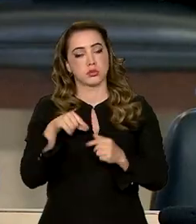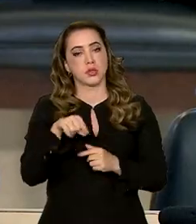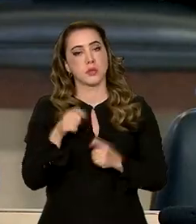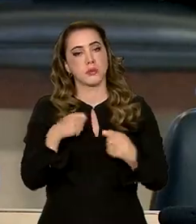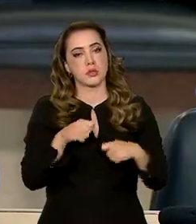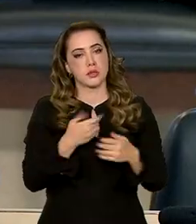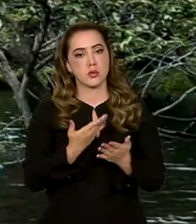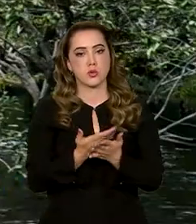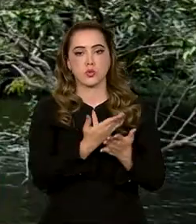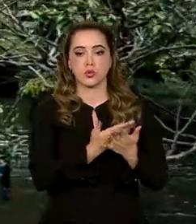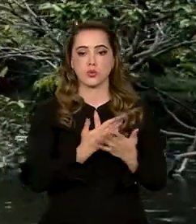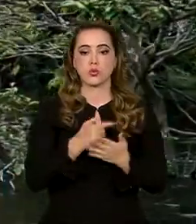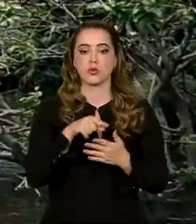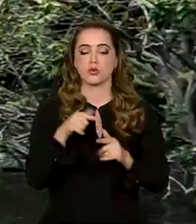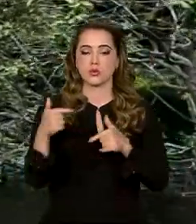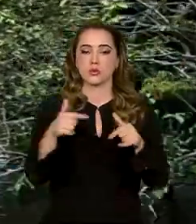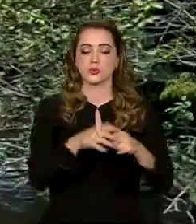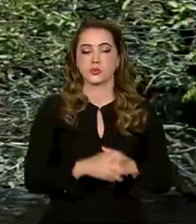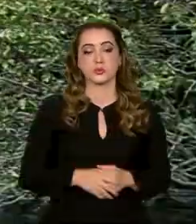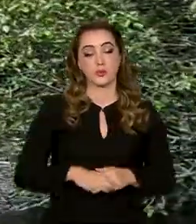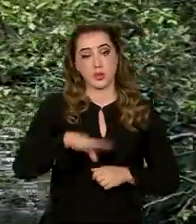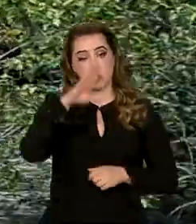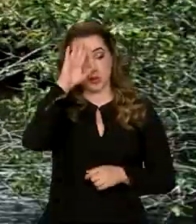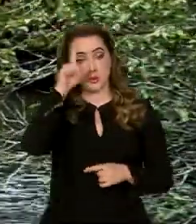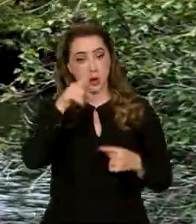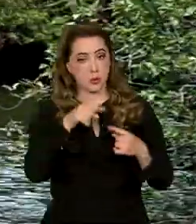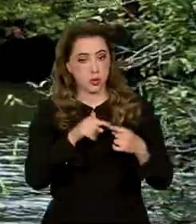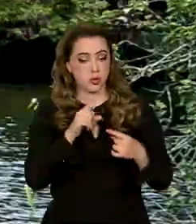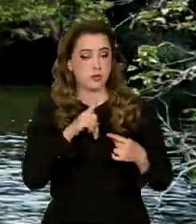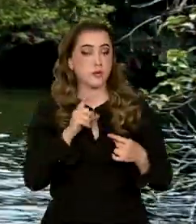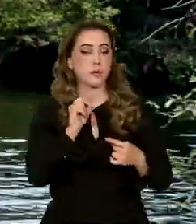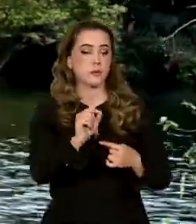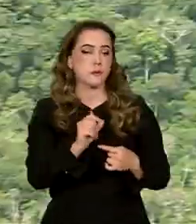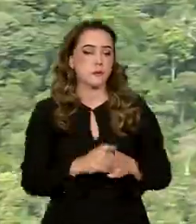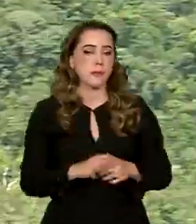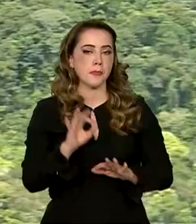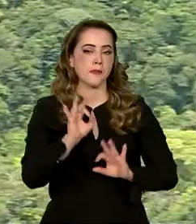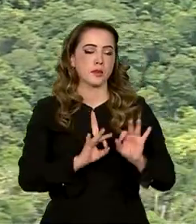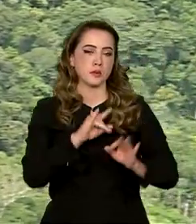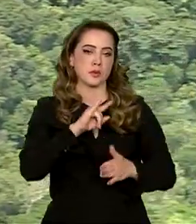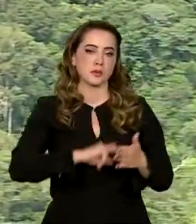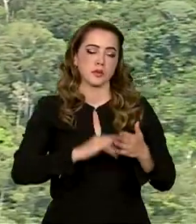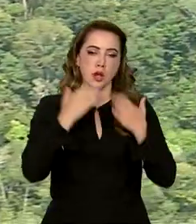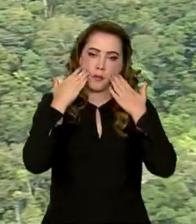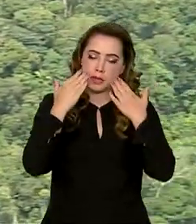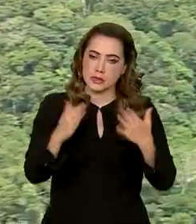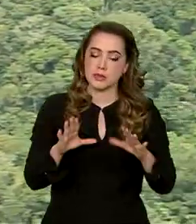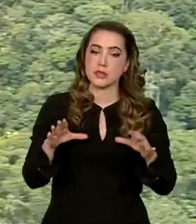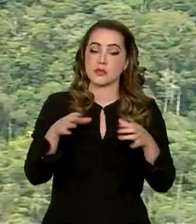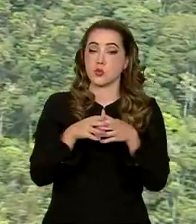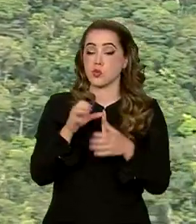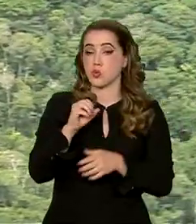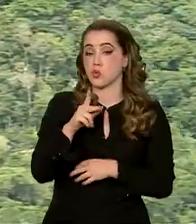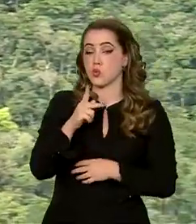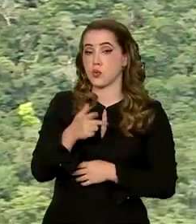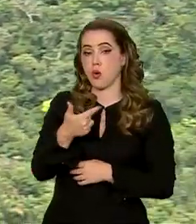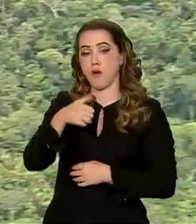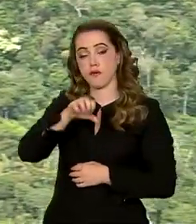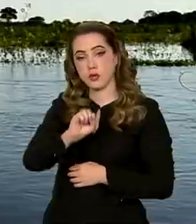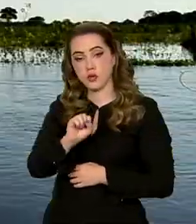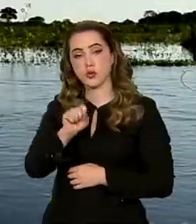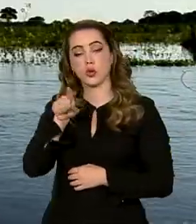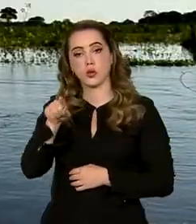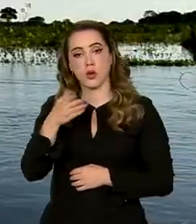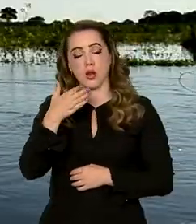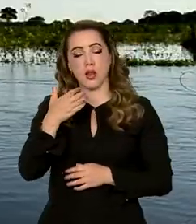guiar o grupo de trabalho. Dentre as prioridades está a preparação do documento que será apresentado na COP28, nos Emirados